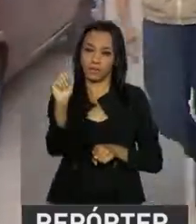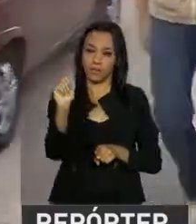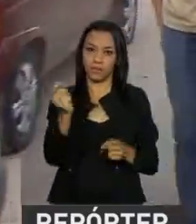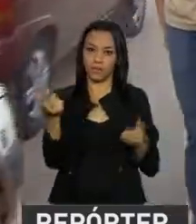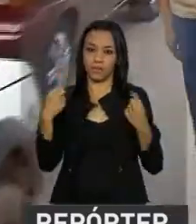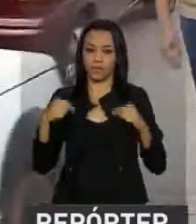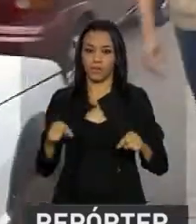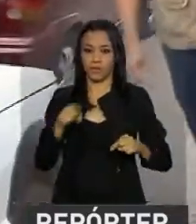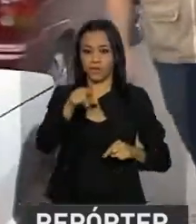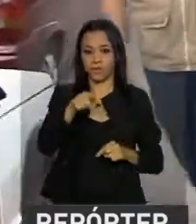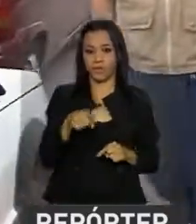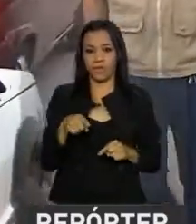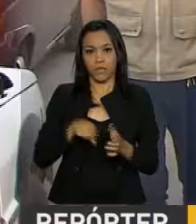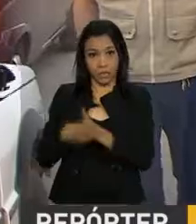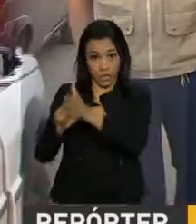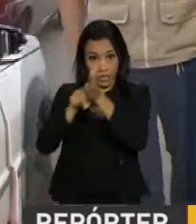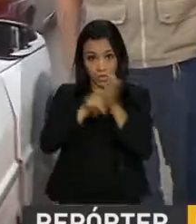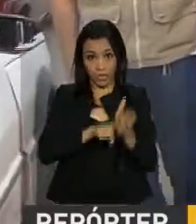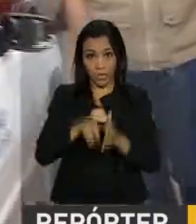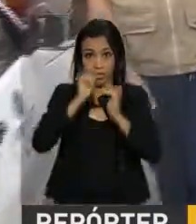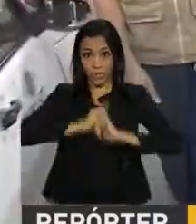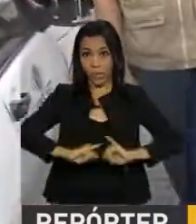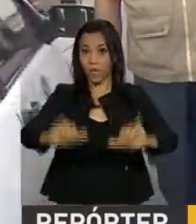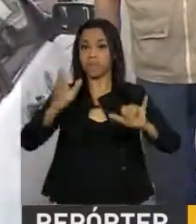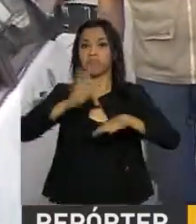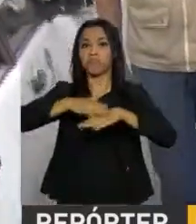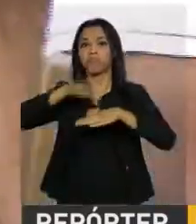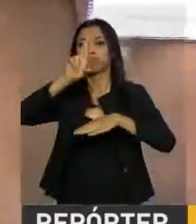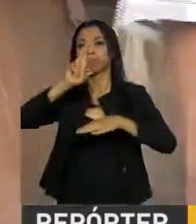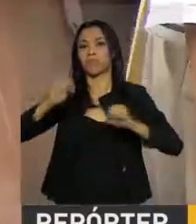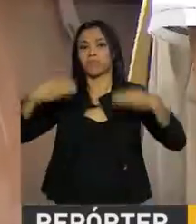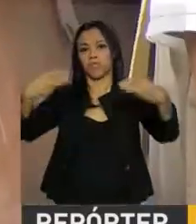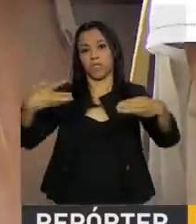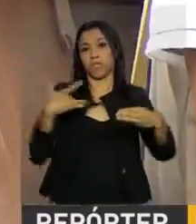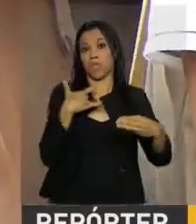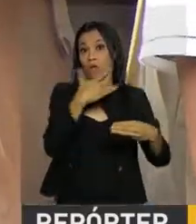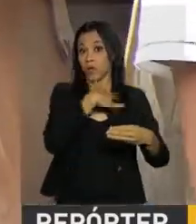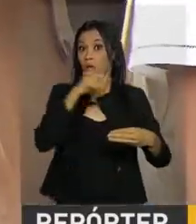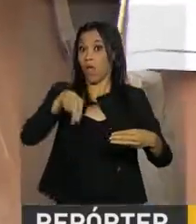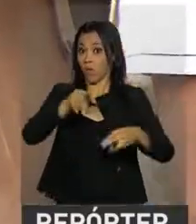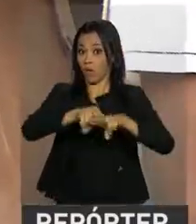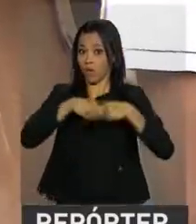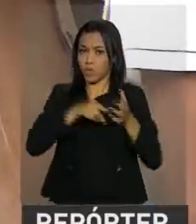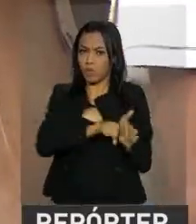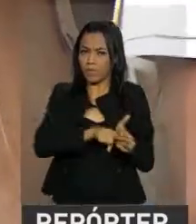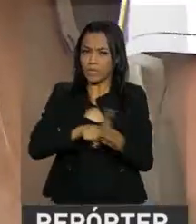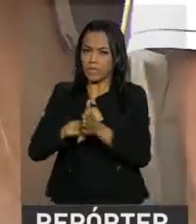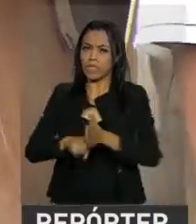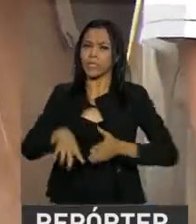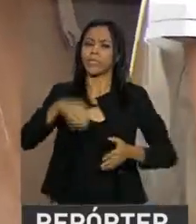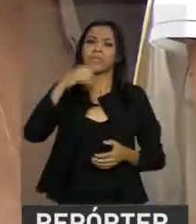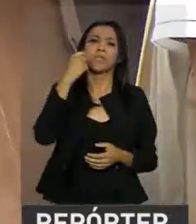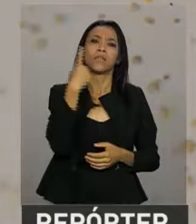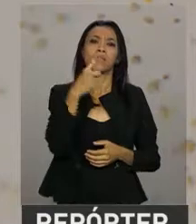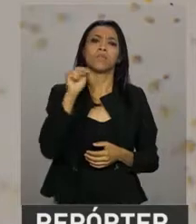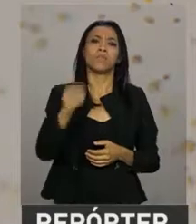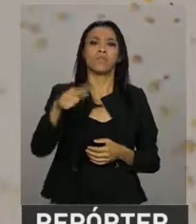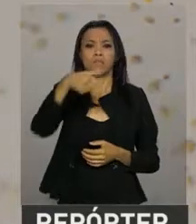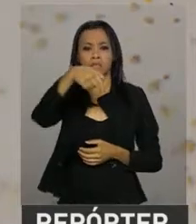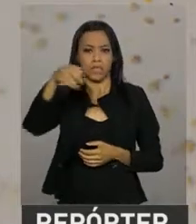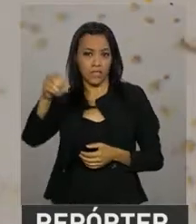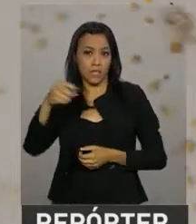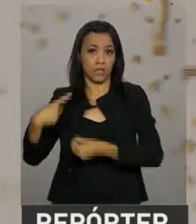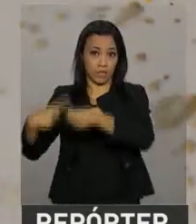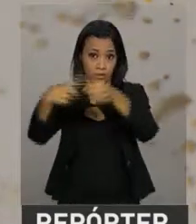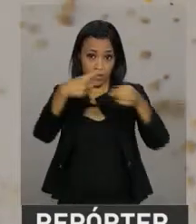O dado divulgado pelo Ministério da Saúde é resultado de uma pesquisa realizada em mais de 3.700 municípios do país. O